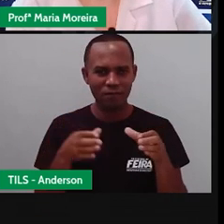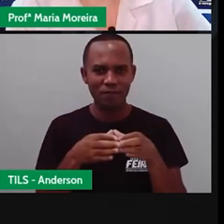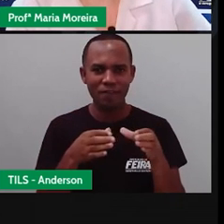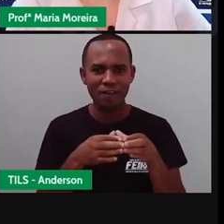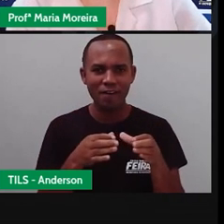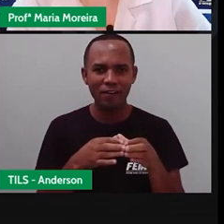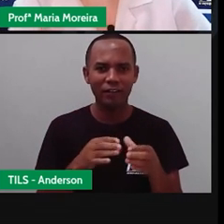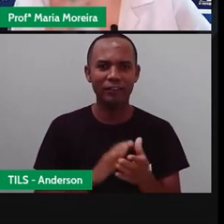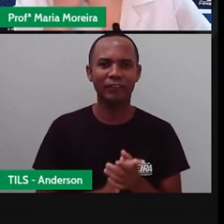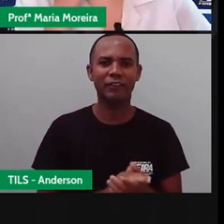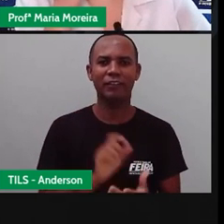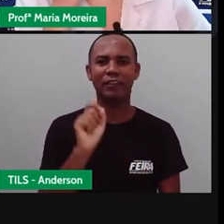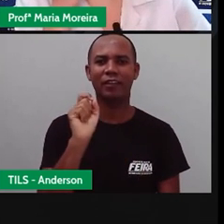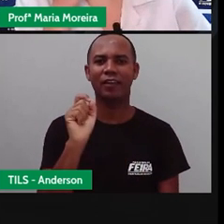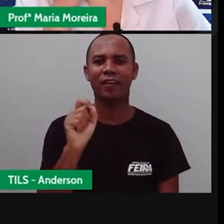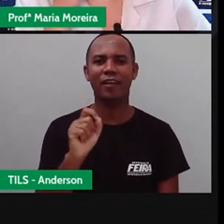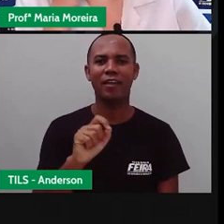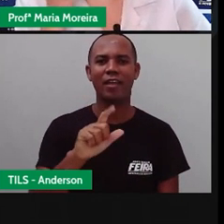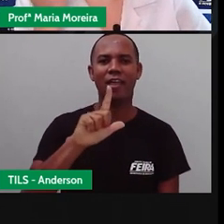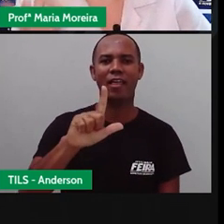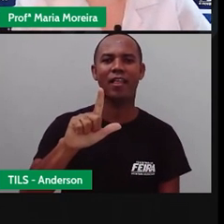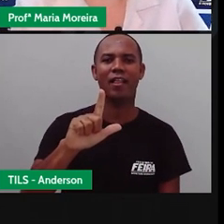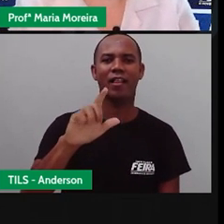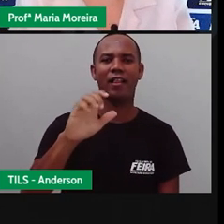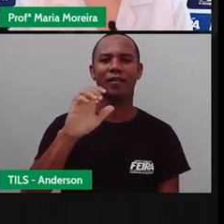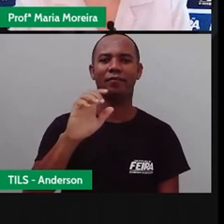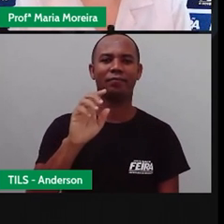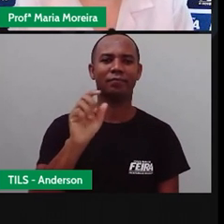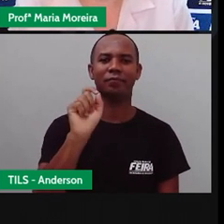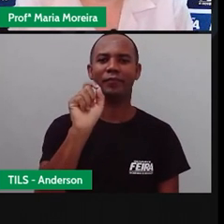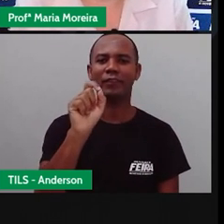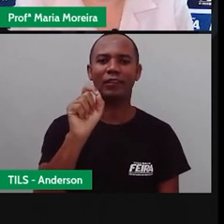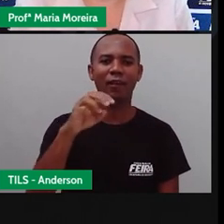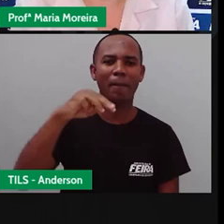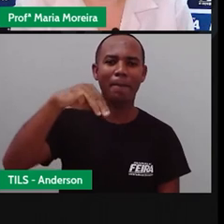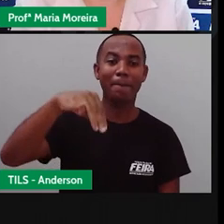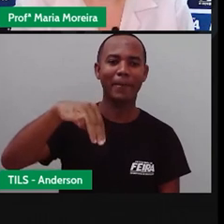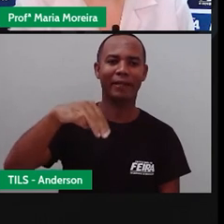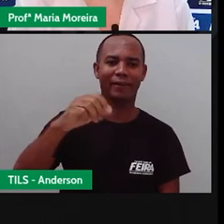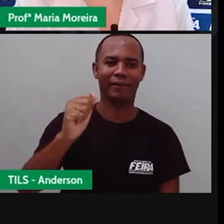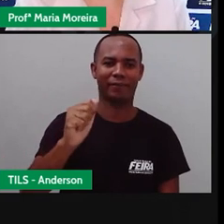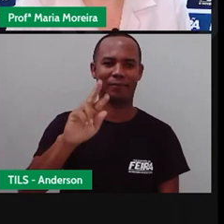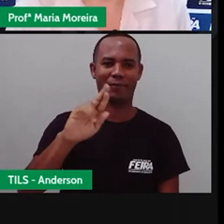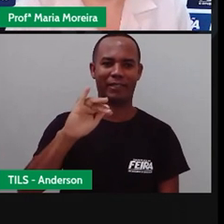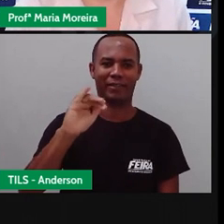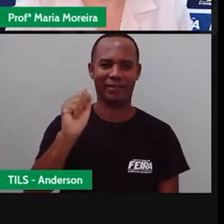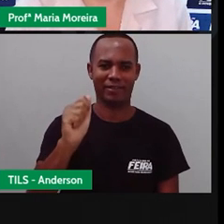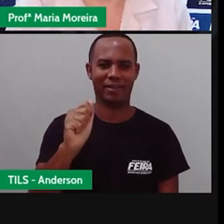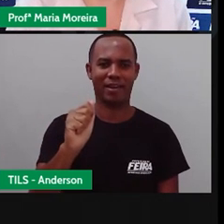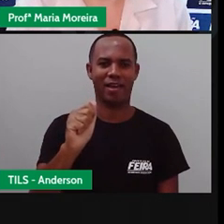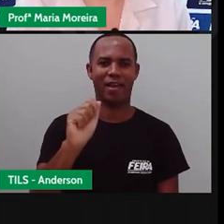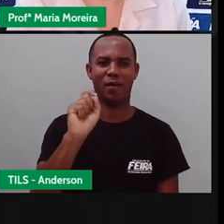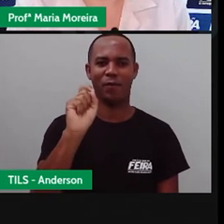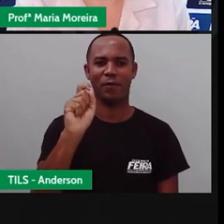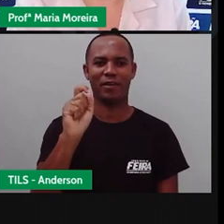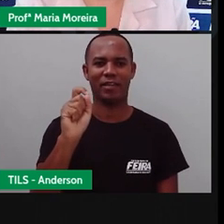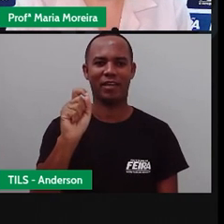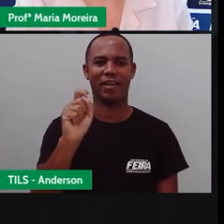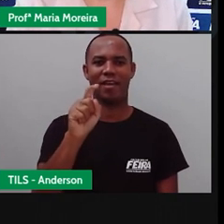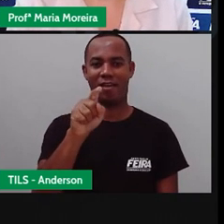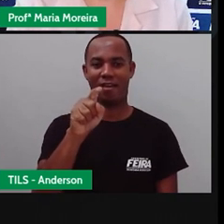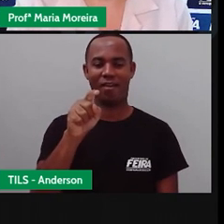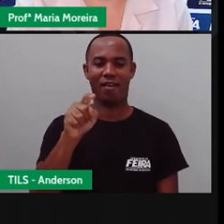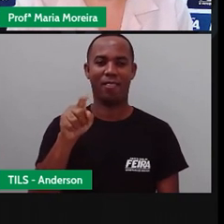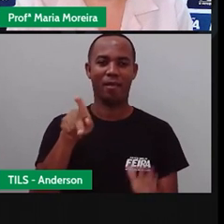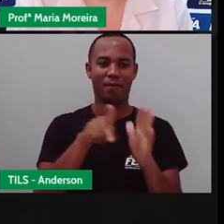só Leandro Souza né que na verdade é Maria Eduarda que tá utilizando aí o perfil de Leandro